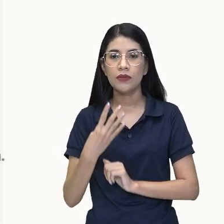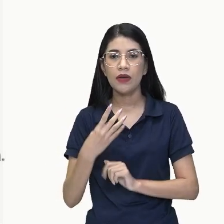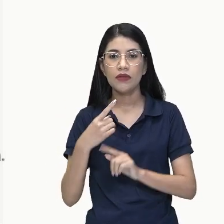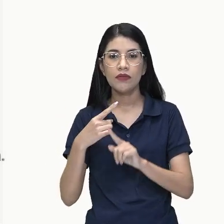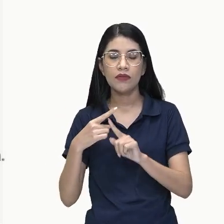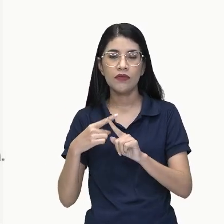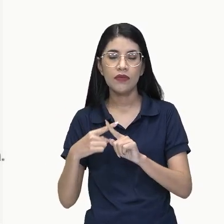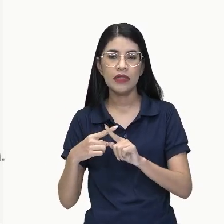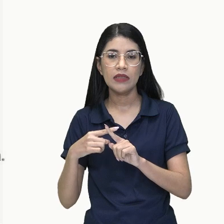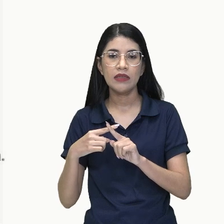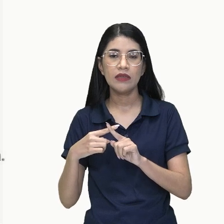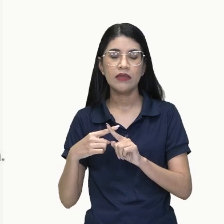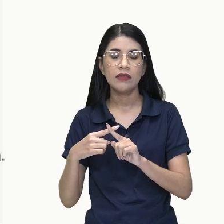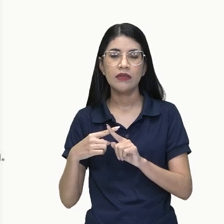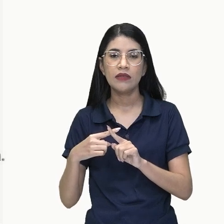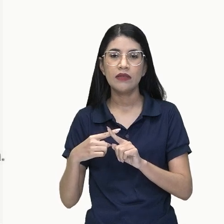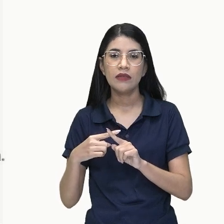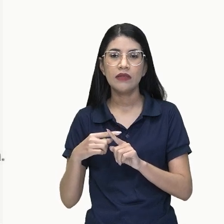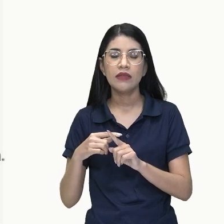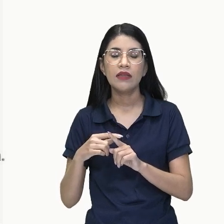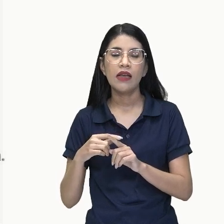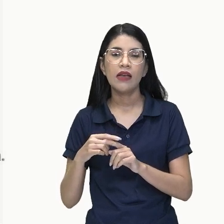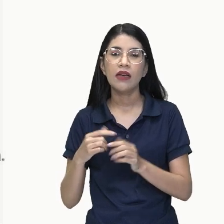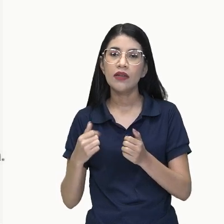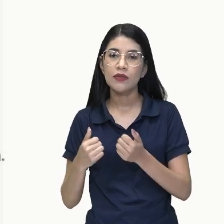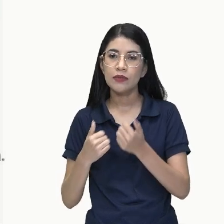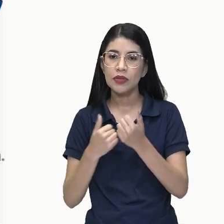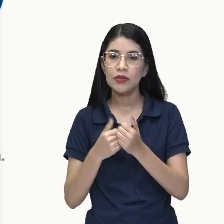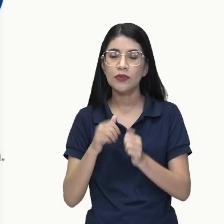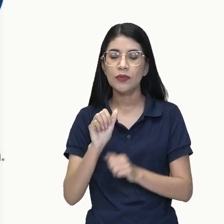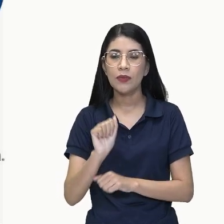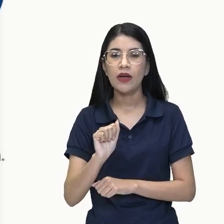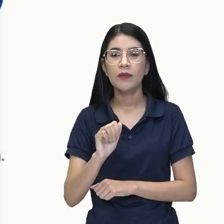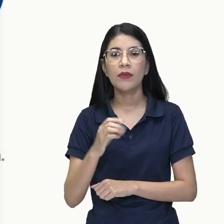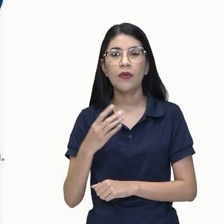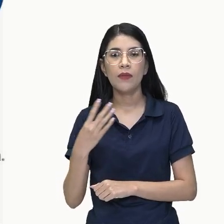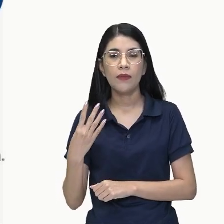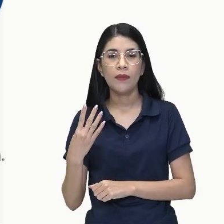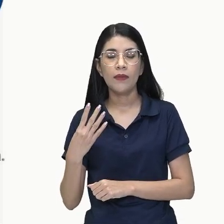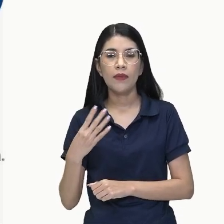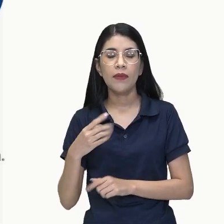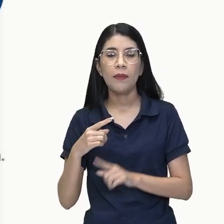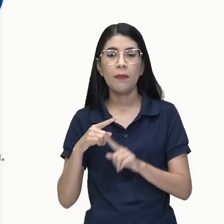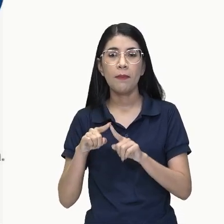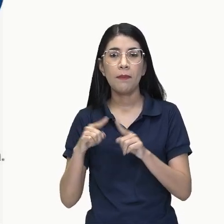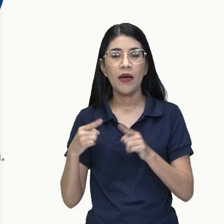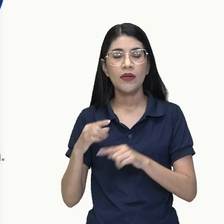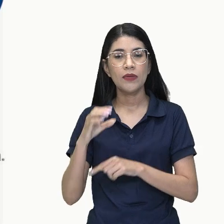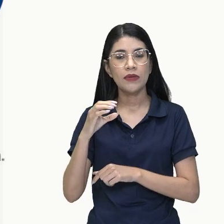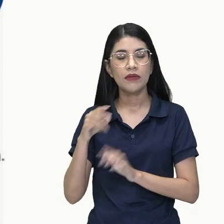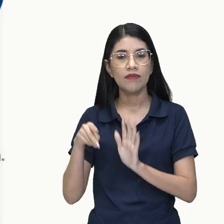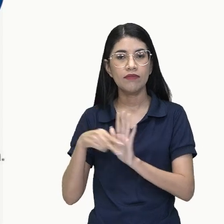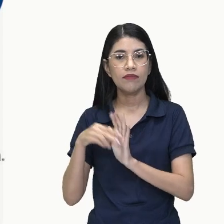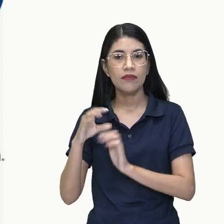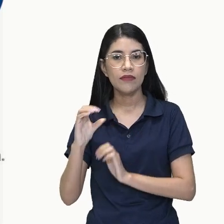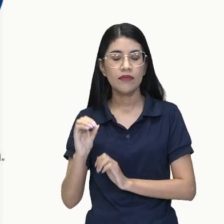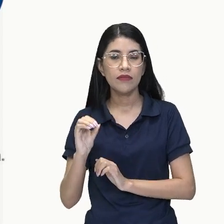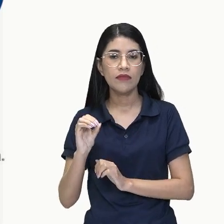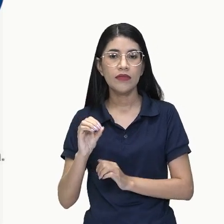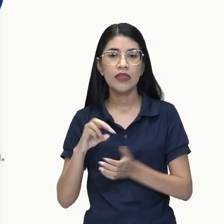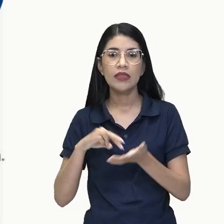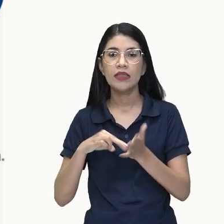valor de A. O A é igual a 4 também. Só que o C, meus amigos, é igual a 0. Então, nesse caso aqui,